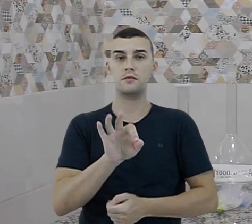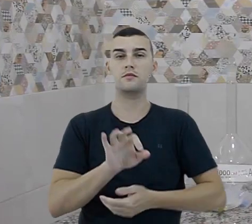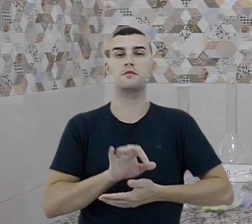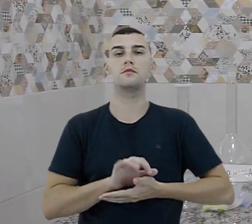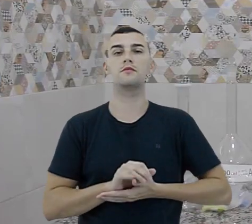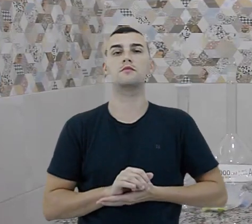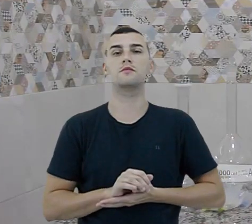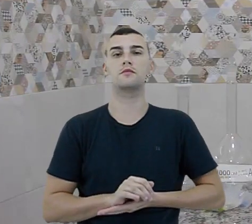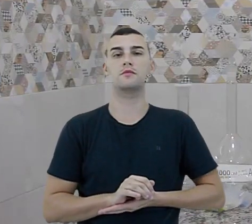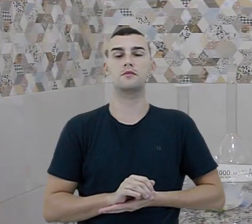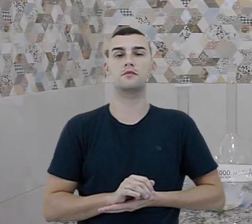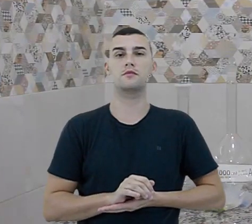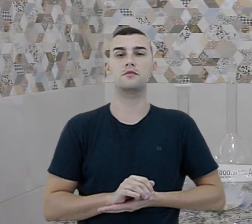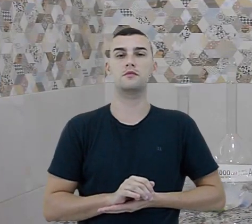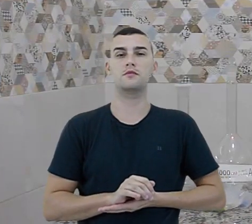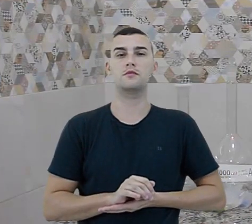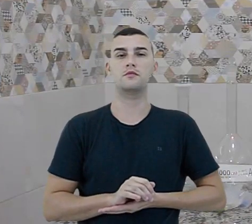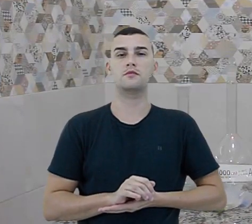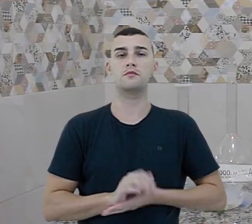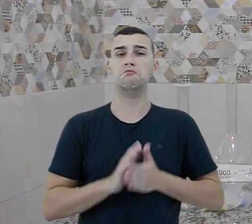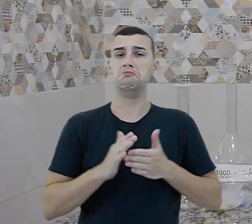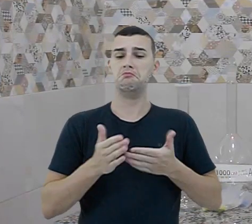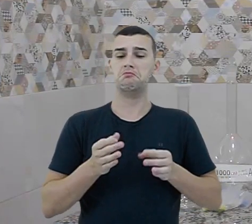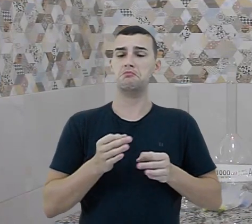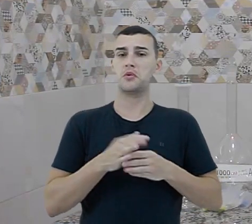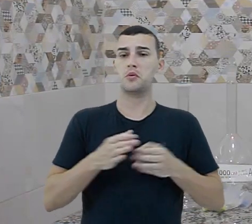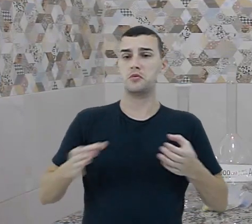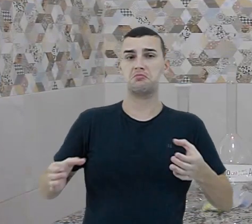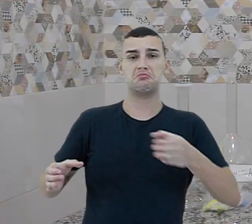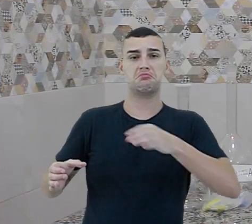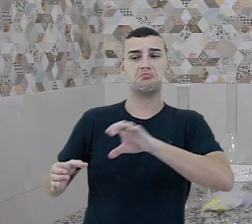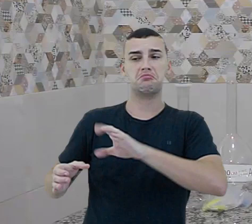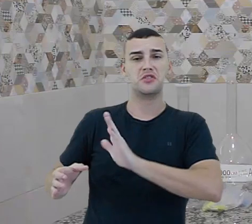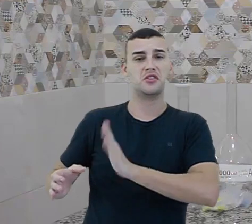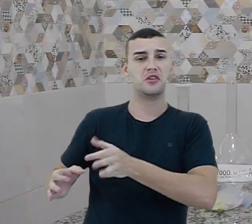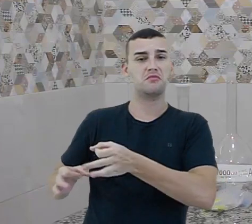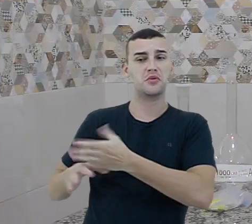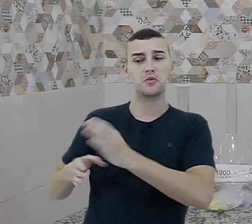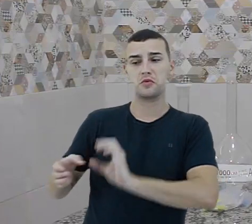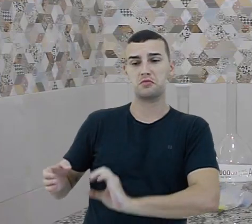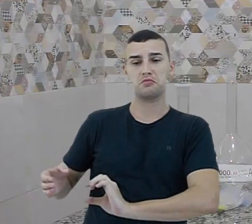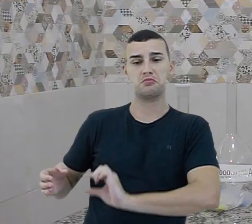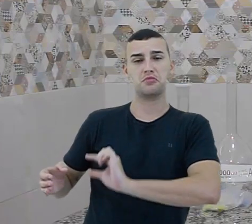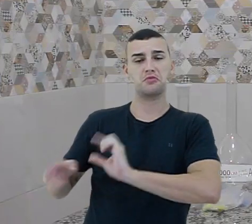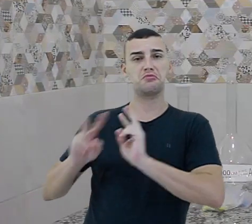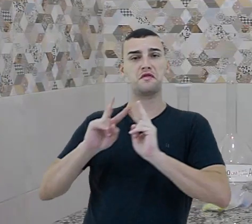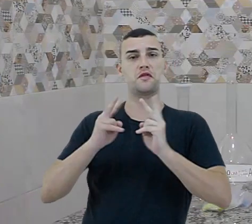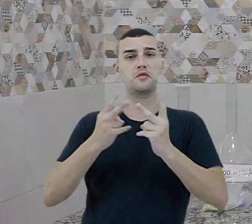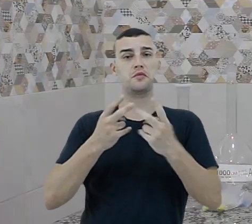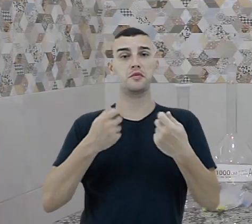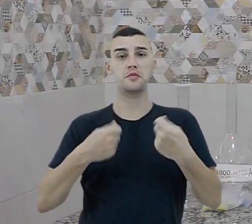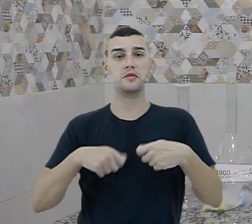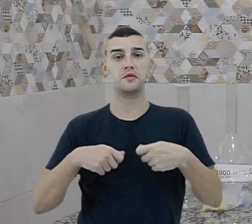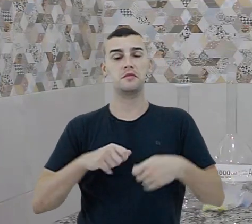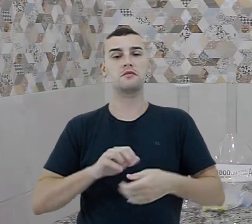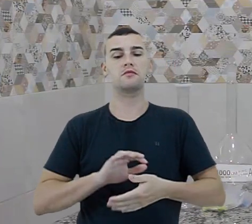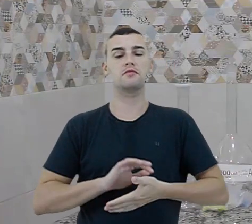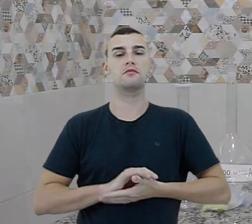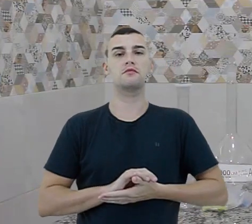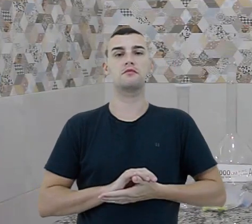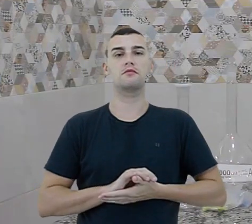álcool 100% absoluto. Então pronto, eu já tenho aqui o volume que eu